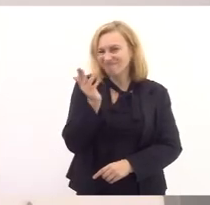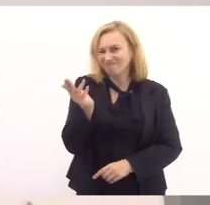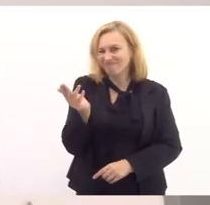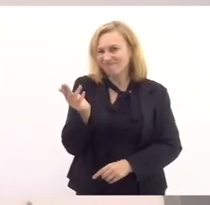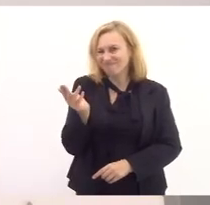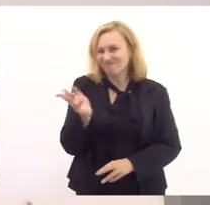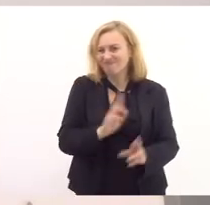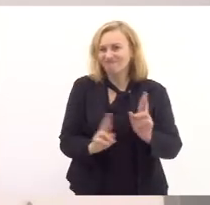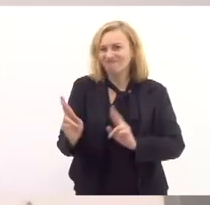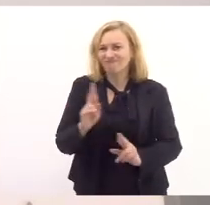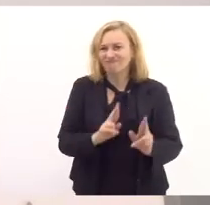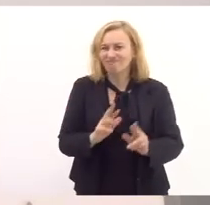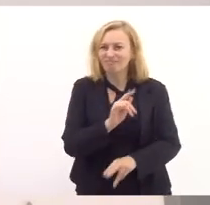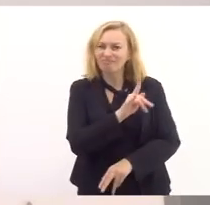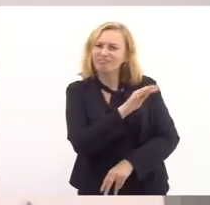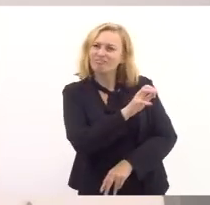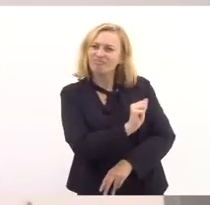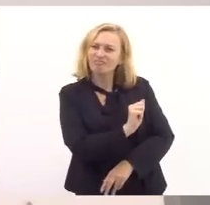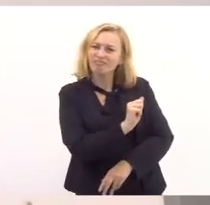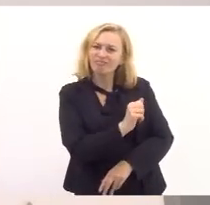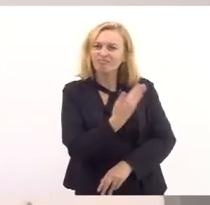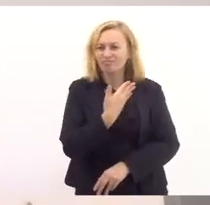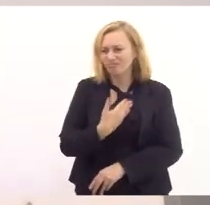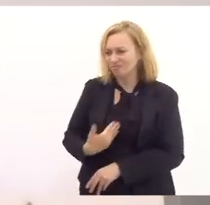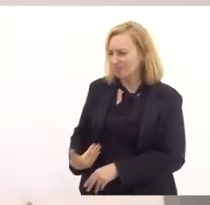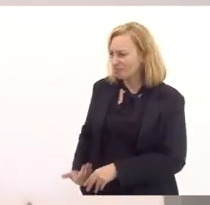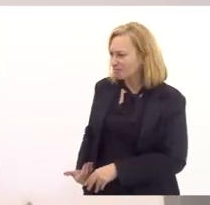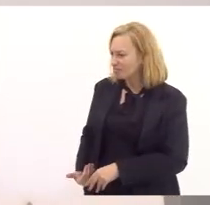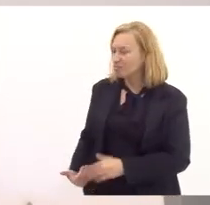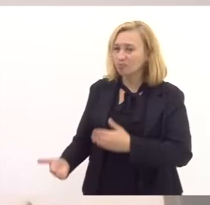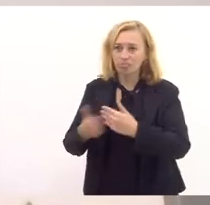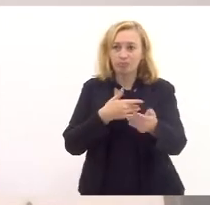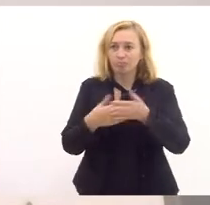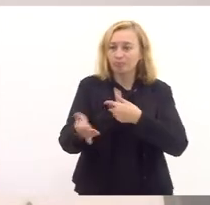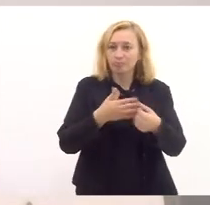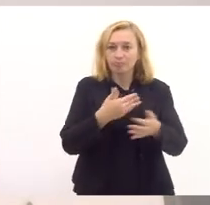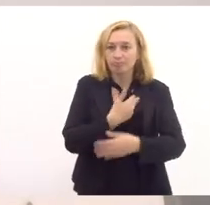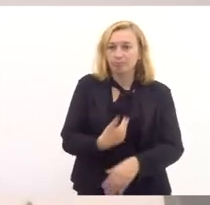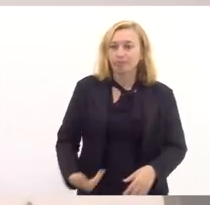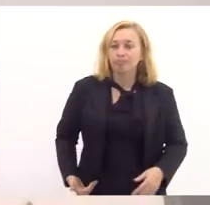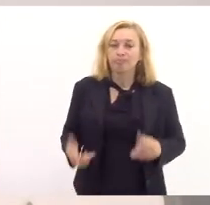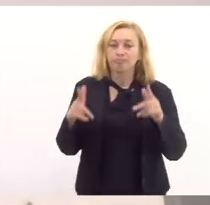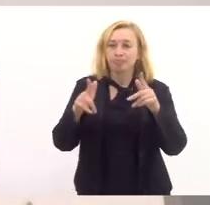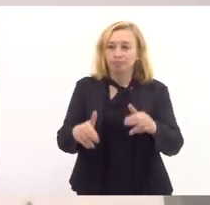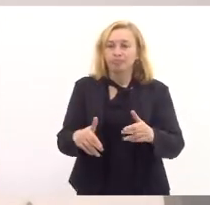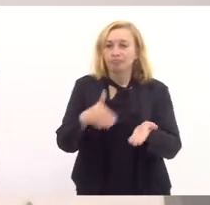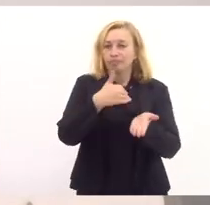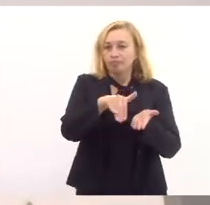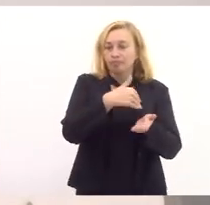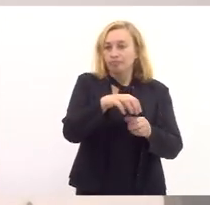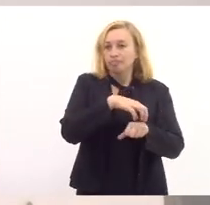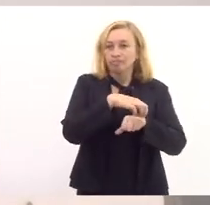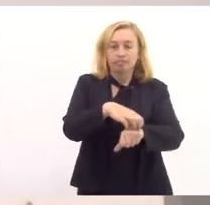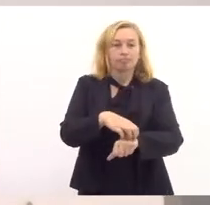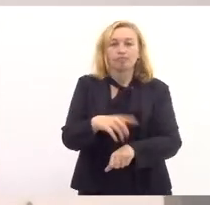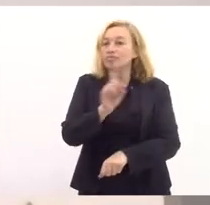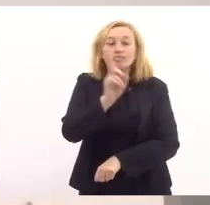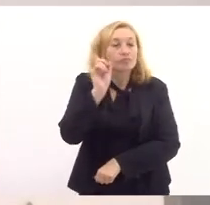a relação da agência com o governador, e aí qualquer governador, é igual do secretário de transporte. Não é.